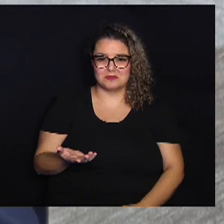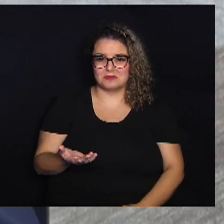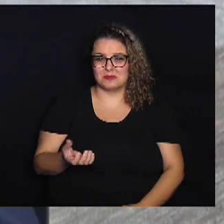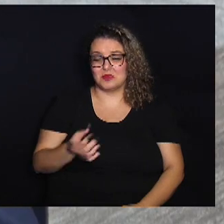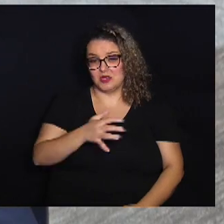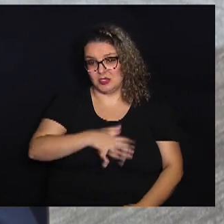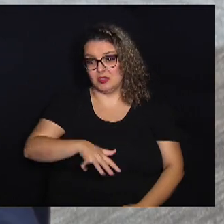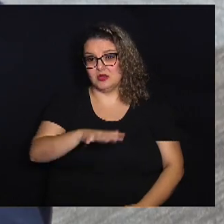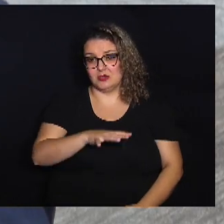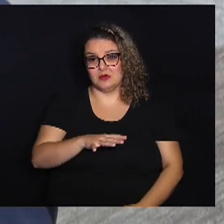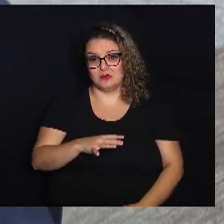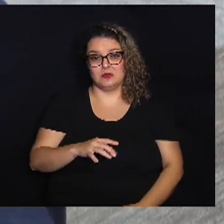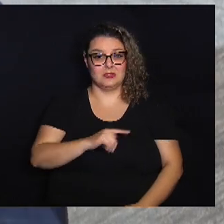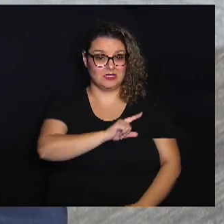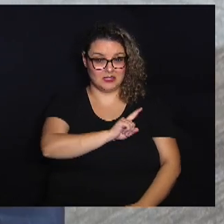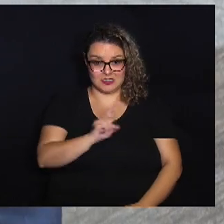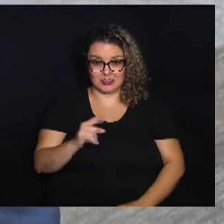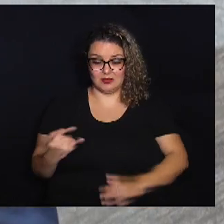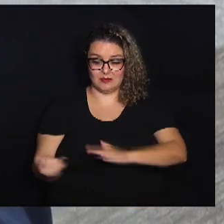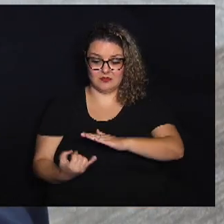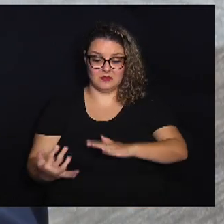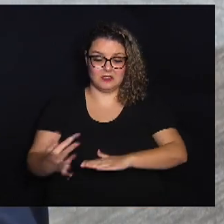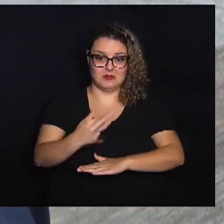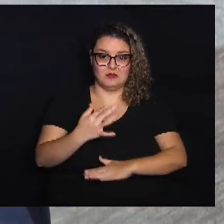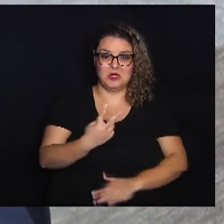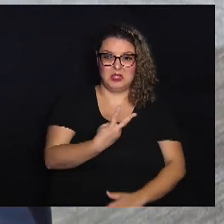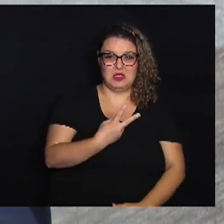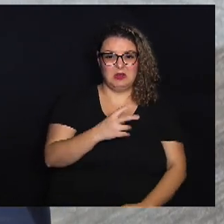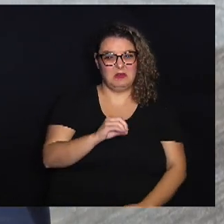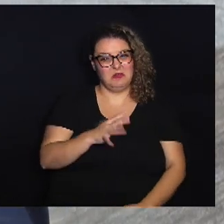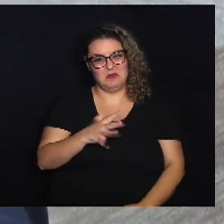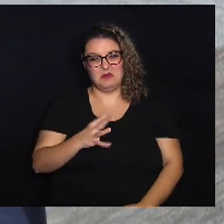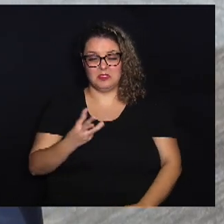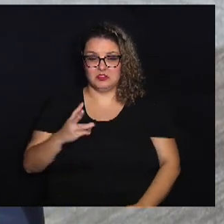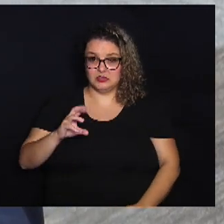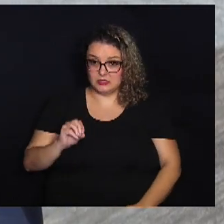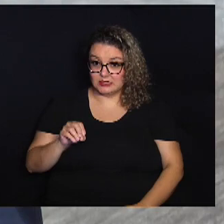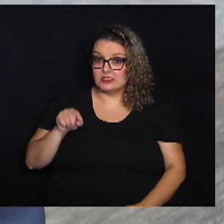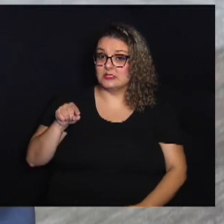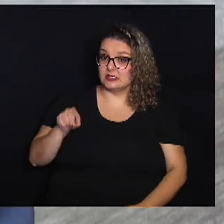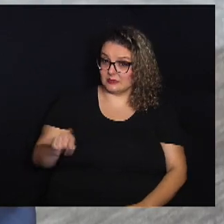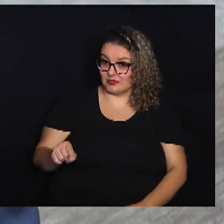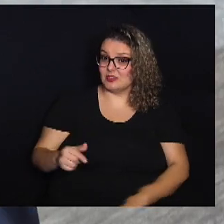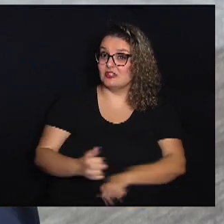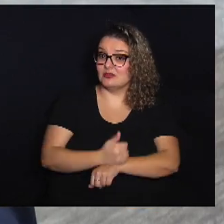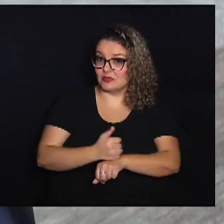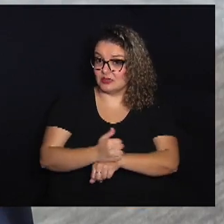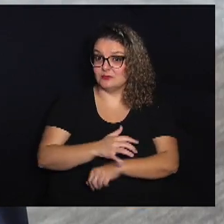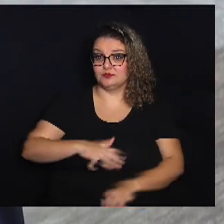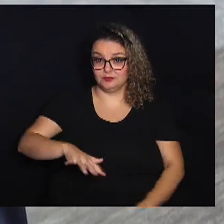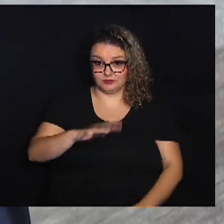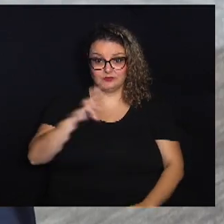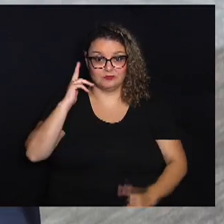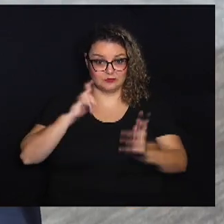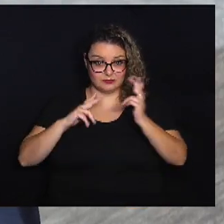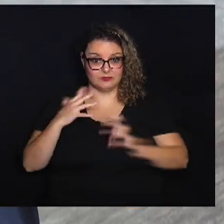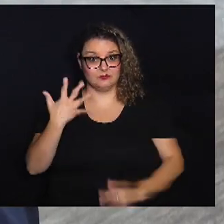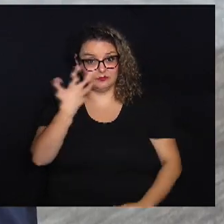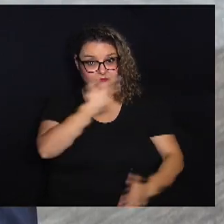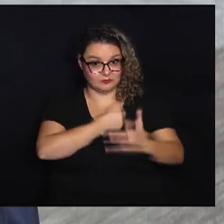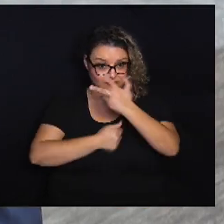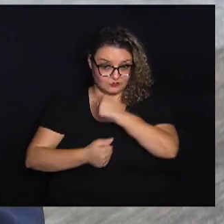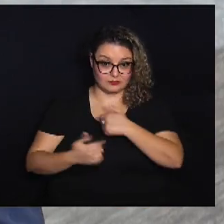na informalidade e na formalidade, entre 20 e 30 mil profissionais no segmento da área da beleza.